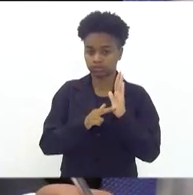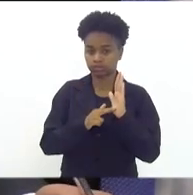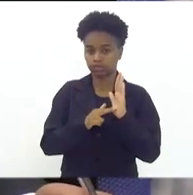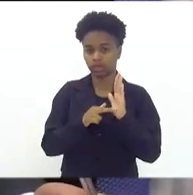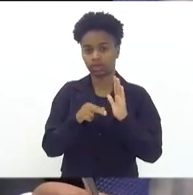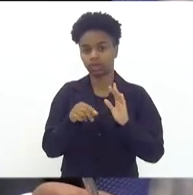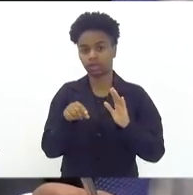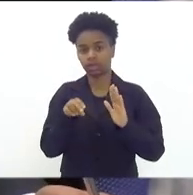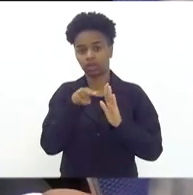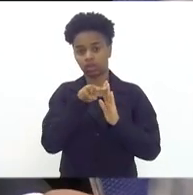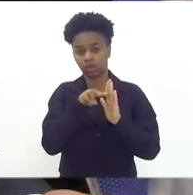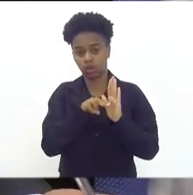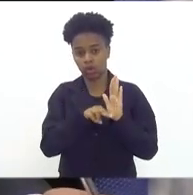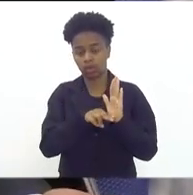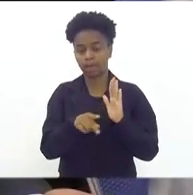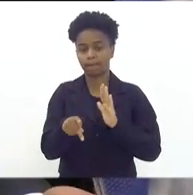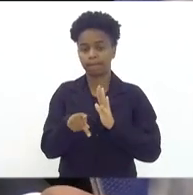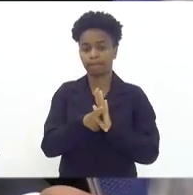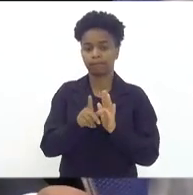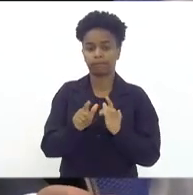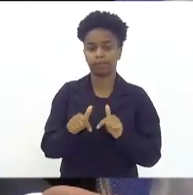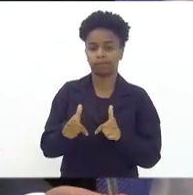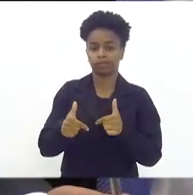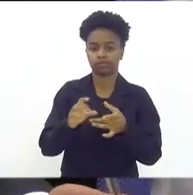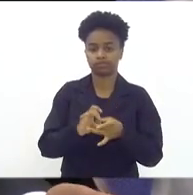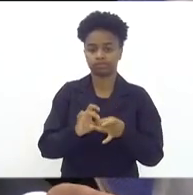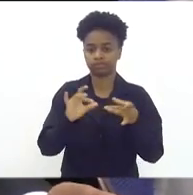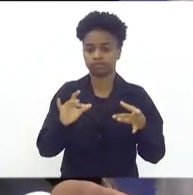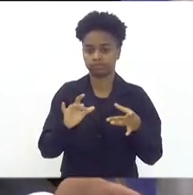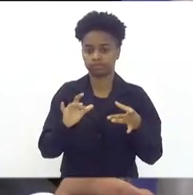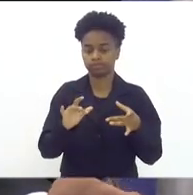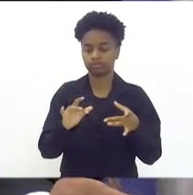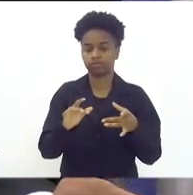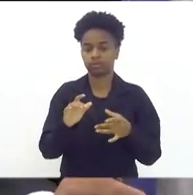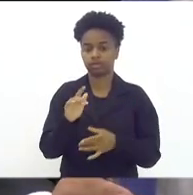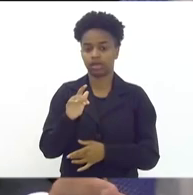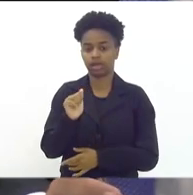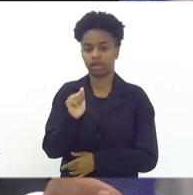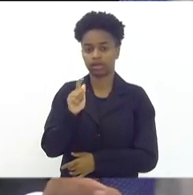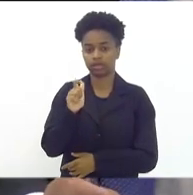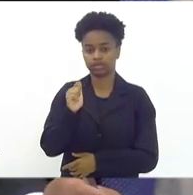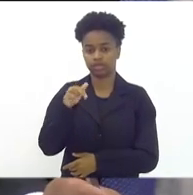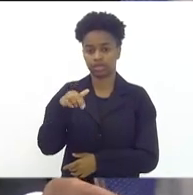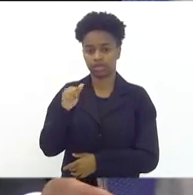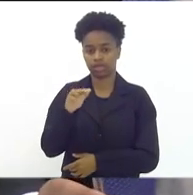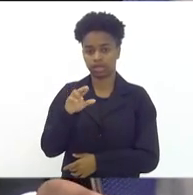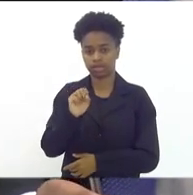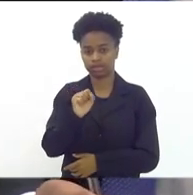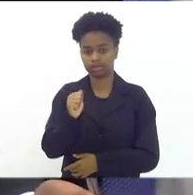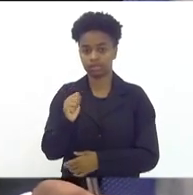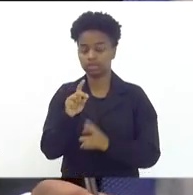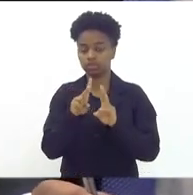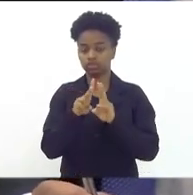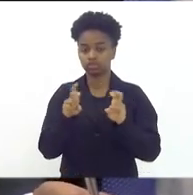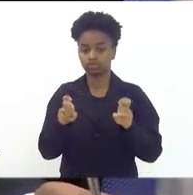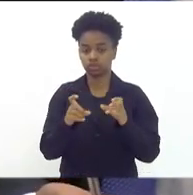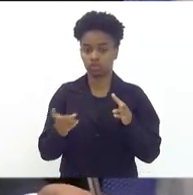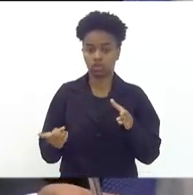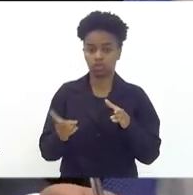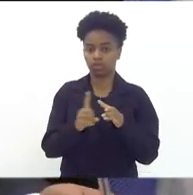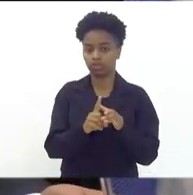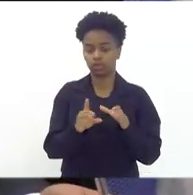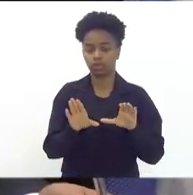regulamentam é o exercício da da genesa sobre a inserção de corpo técnico corpo